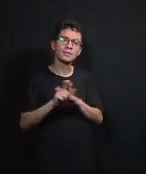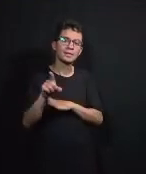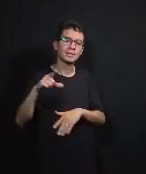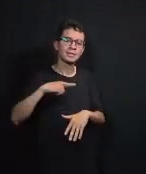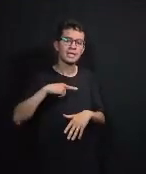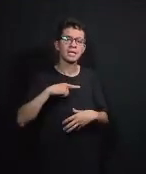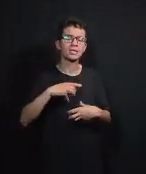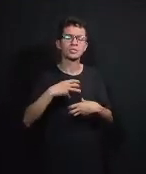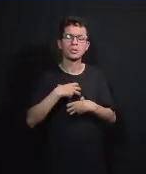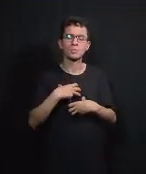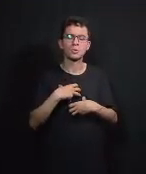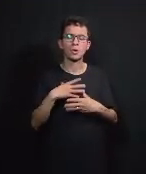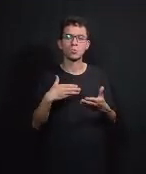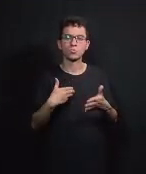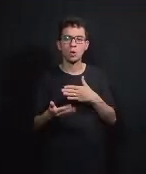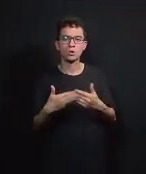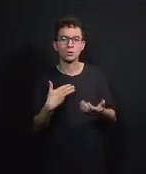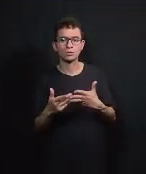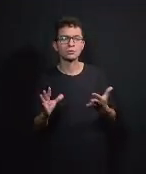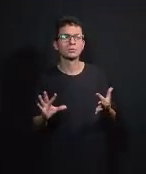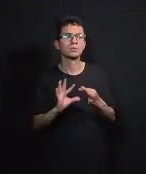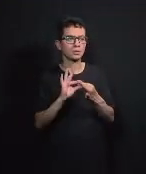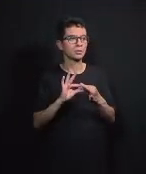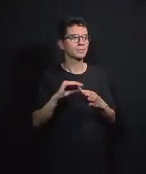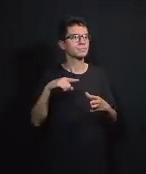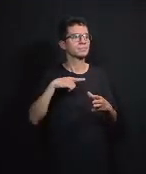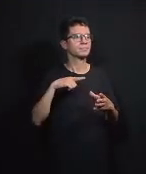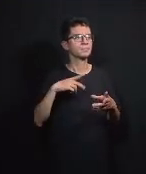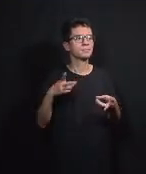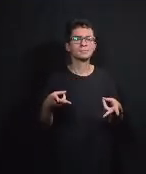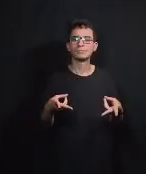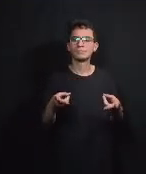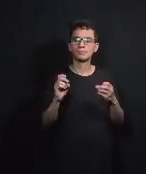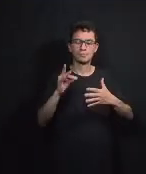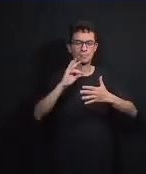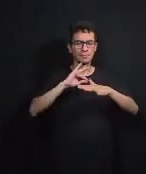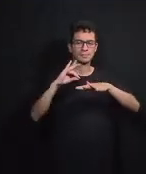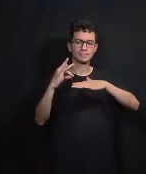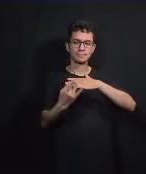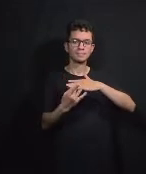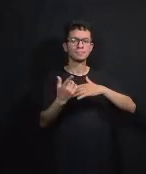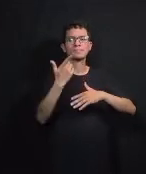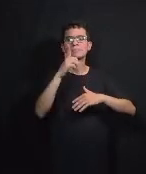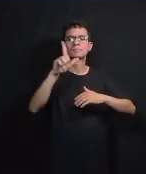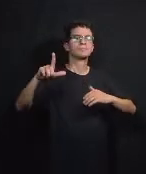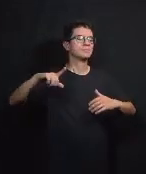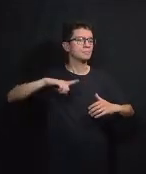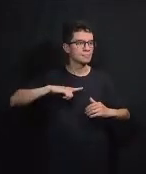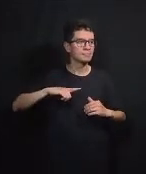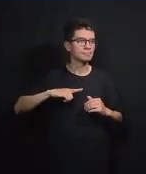de movimento, o senhor enxerga, nas redes sociais, para onde se transferiu